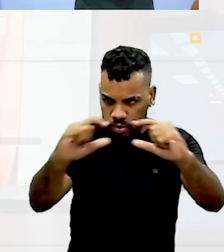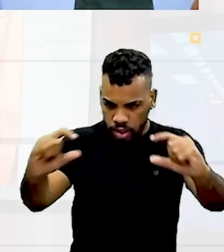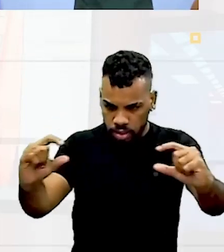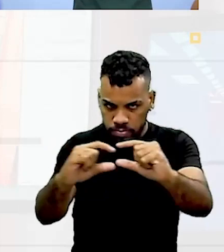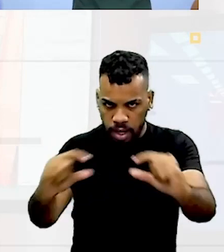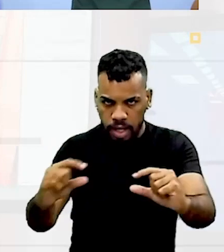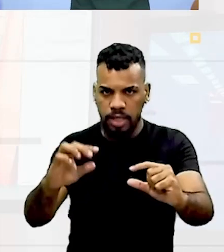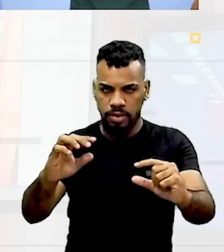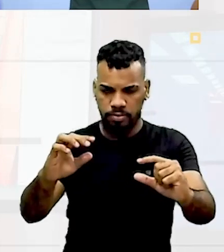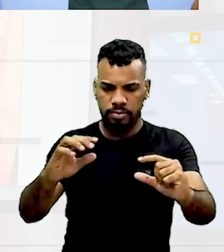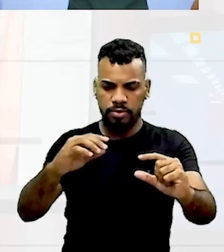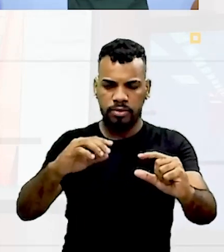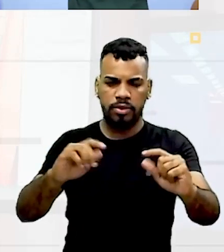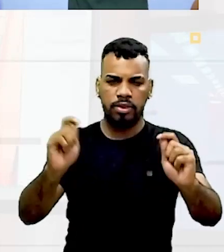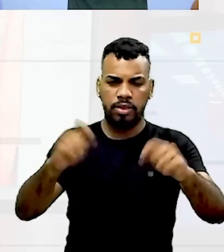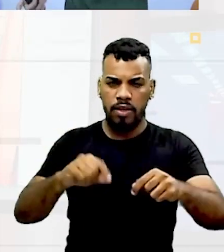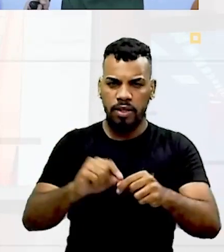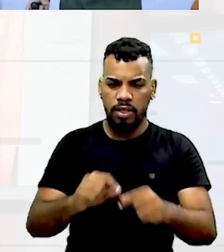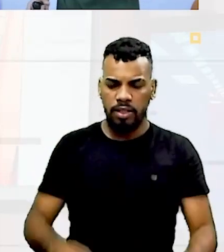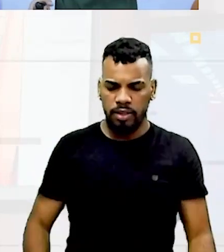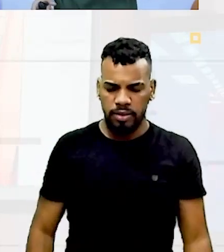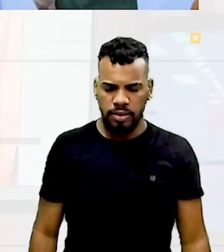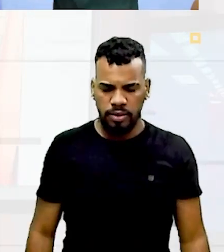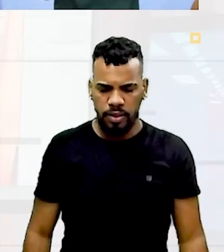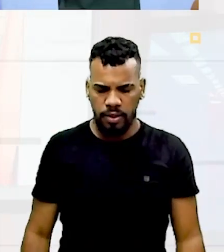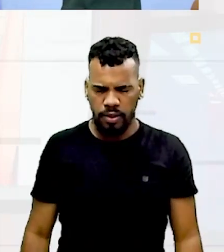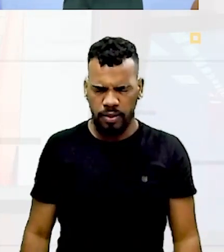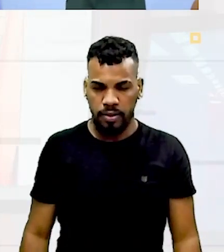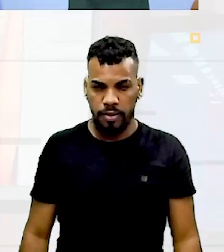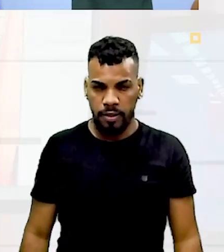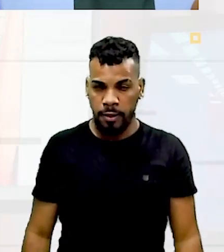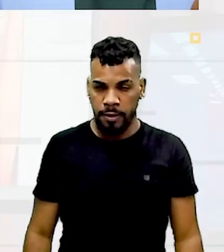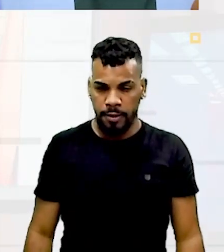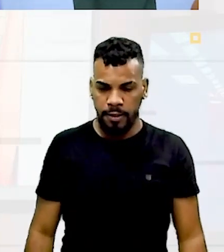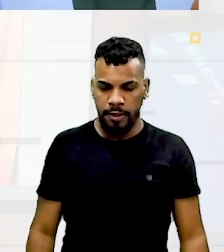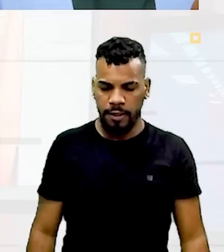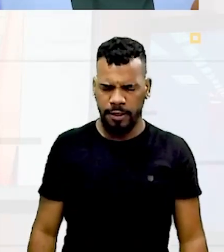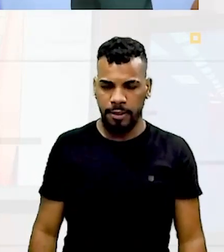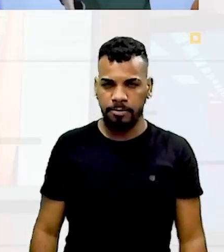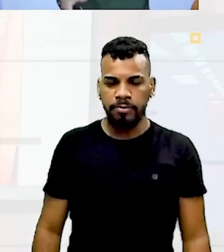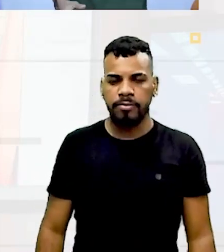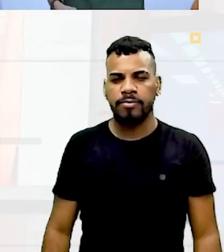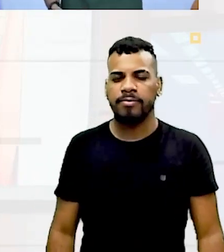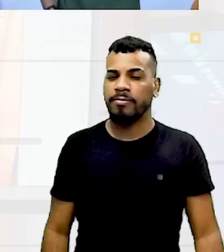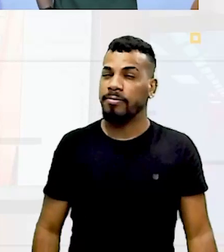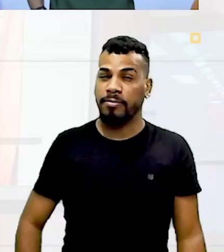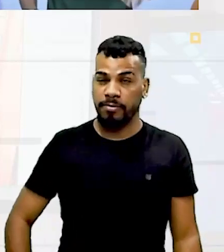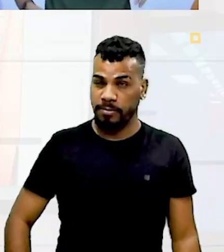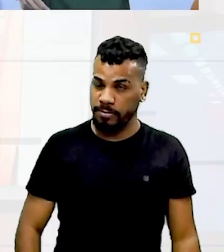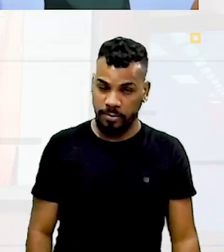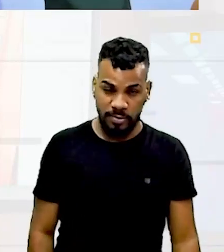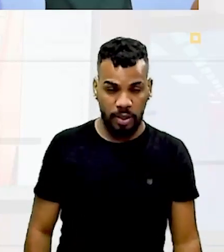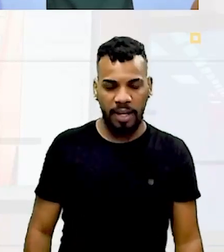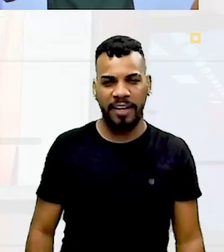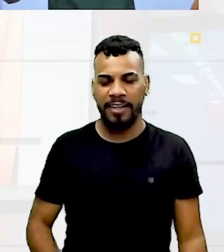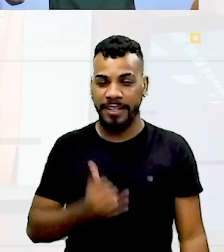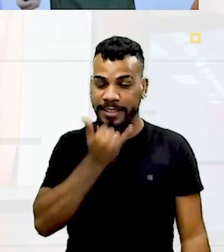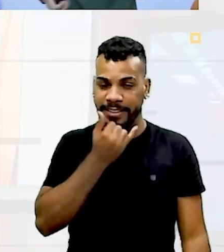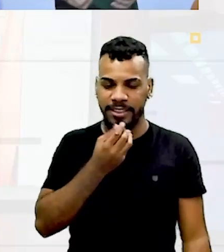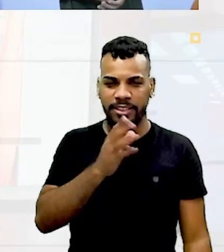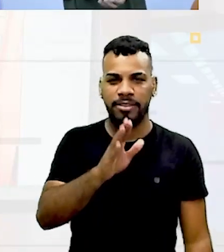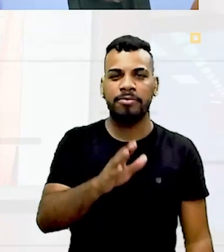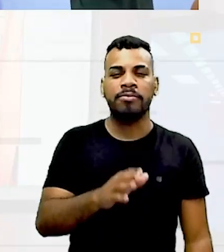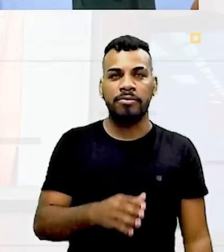keyframes, ou seja, pontos-chave da animação, que você pode voltar de um lado para o outro e dá a possibilidade de efeitos